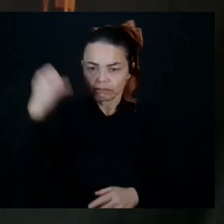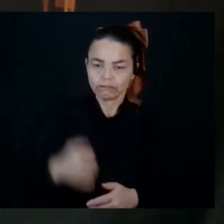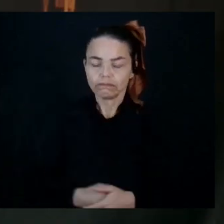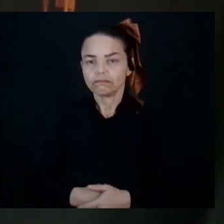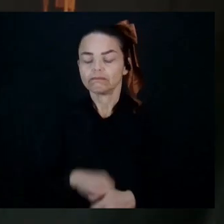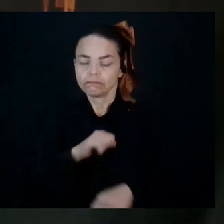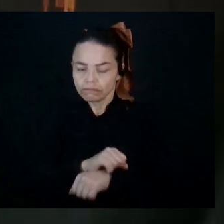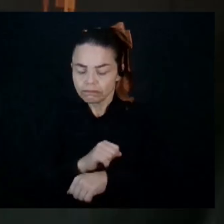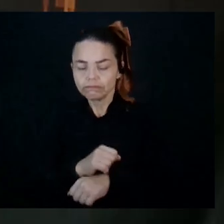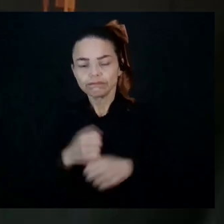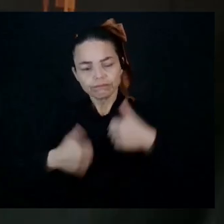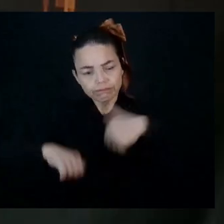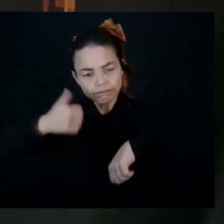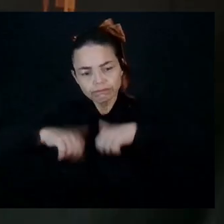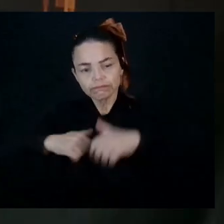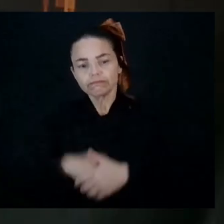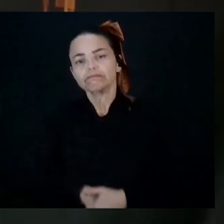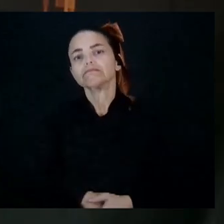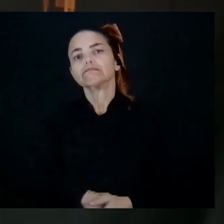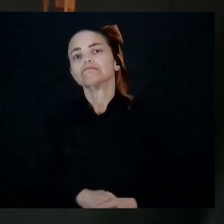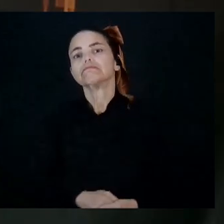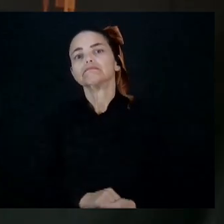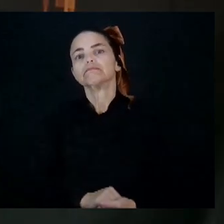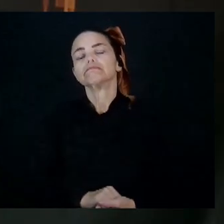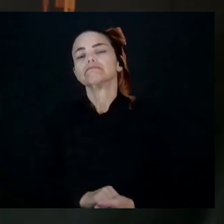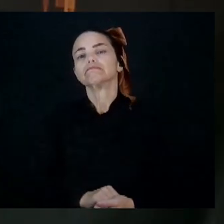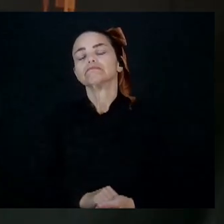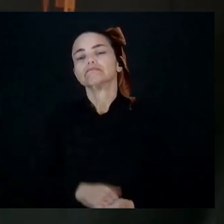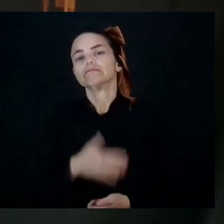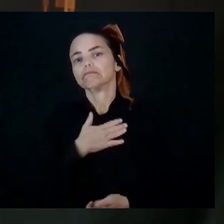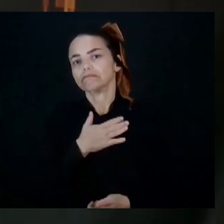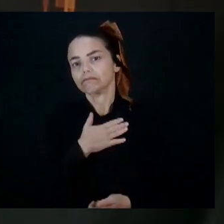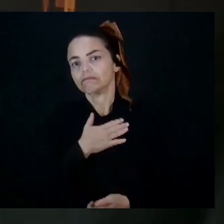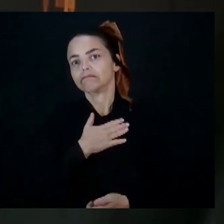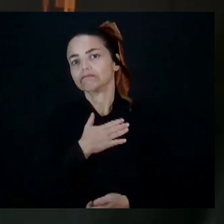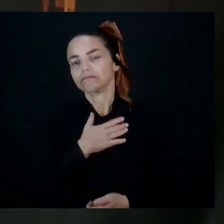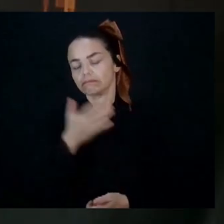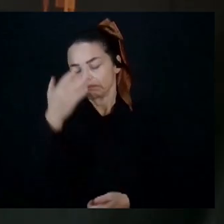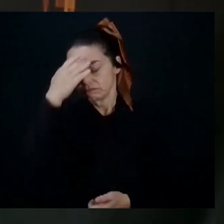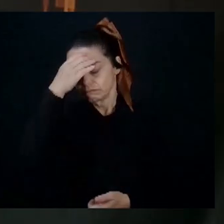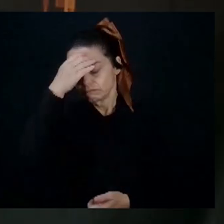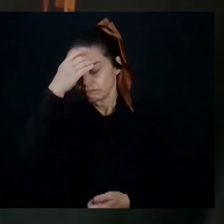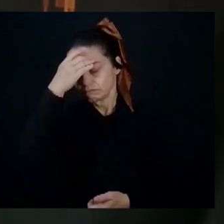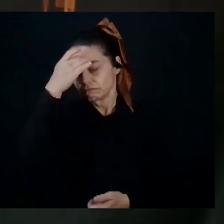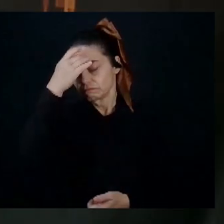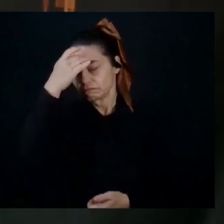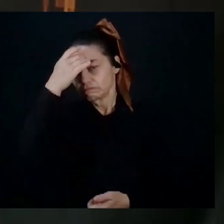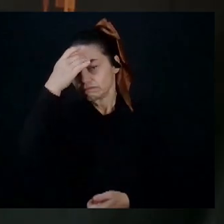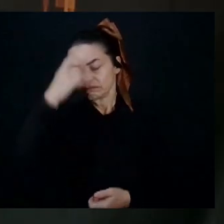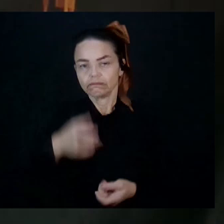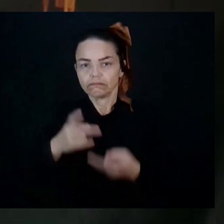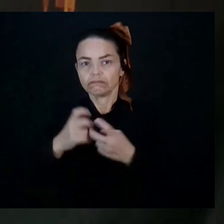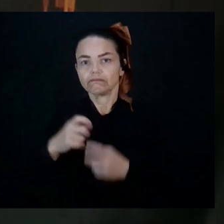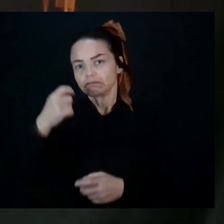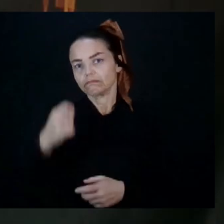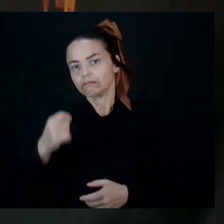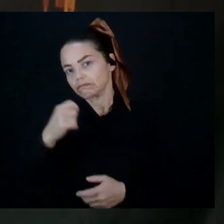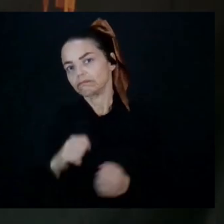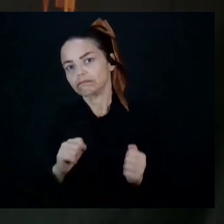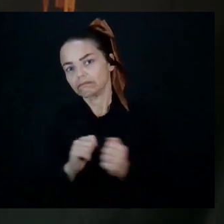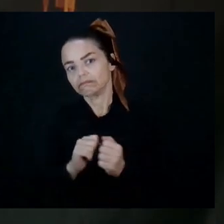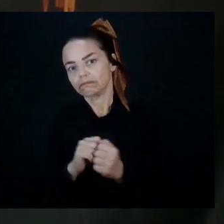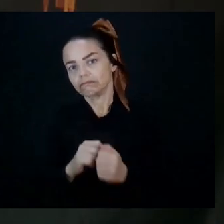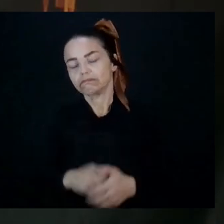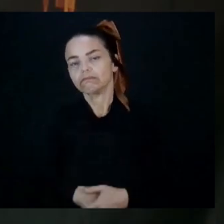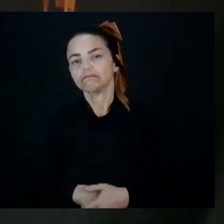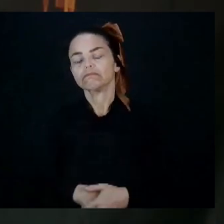uma análise, coloquemos a mão na consciência para a gente poder ver quem está ao nosso redor, os